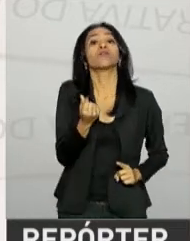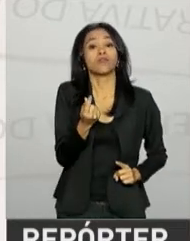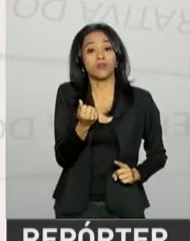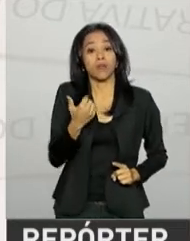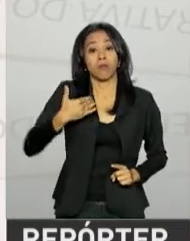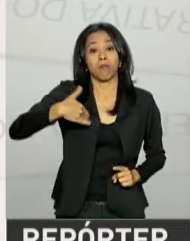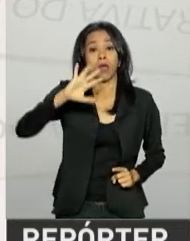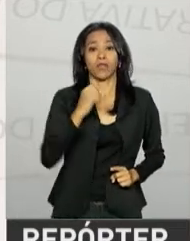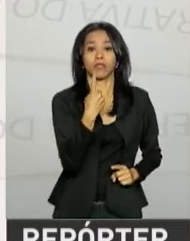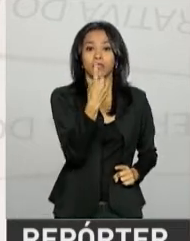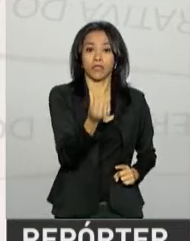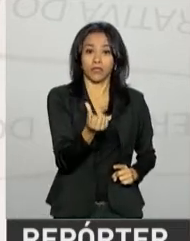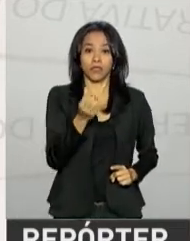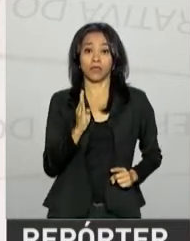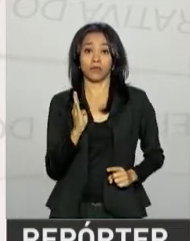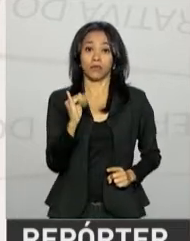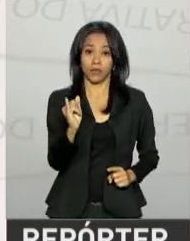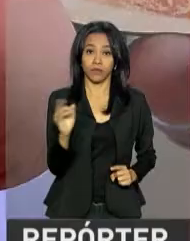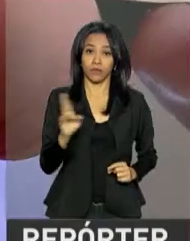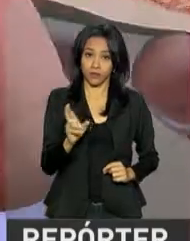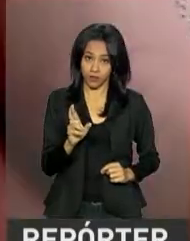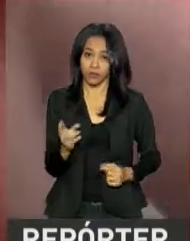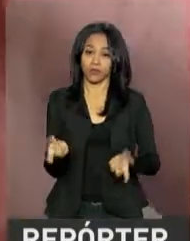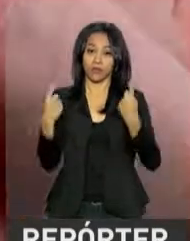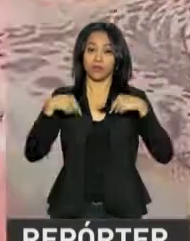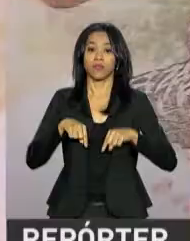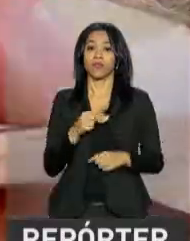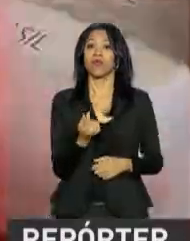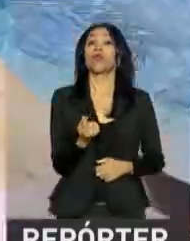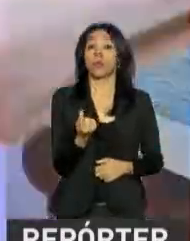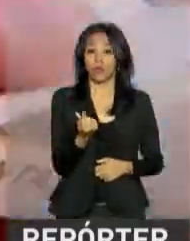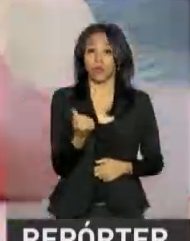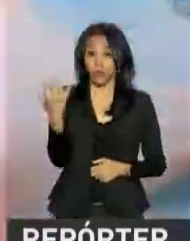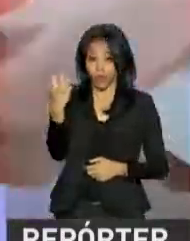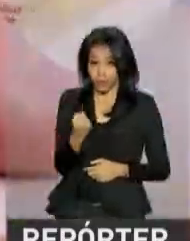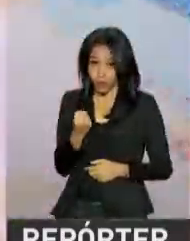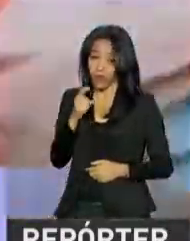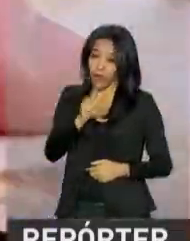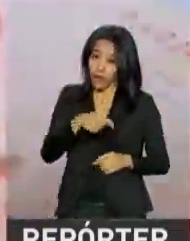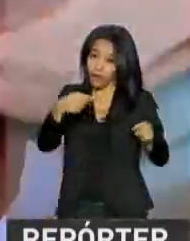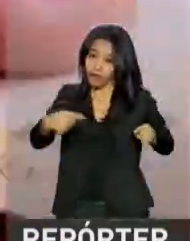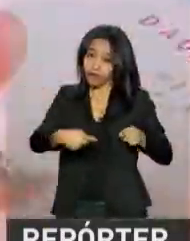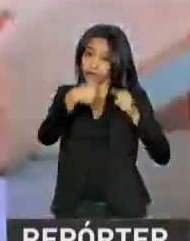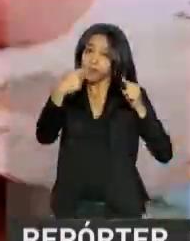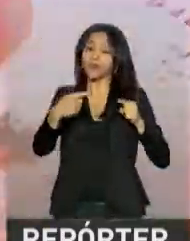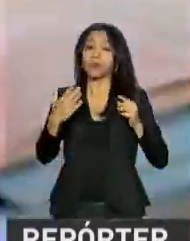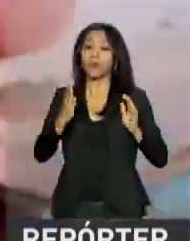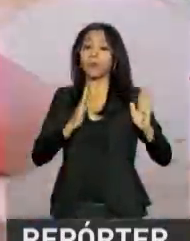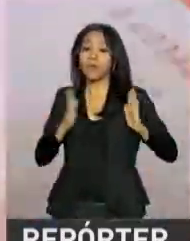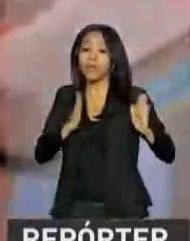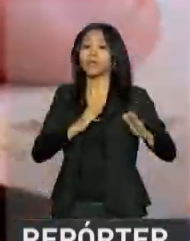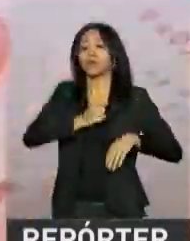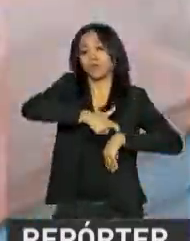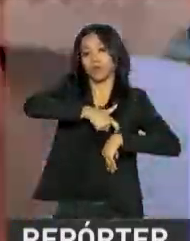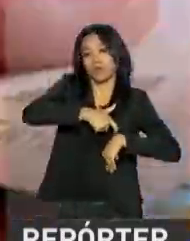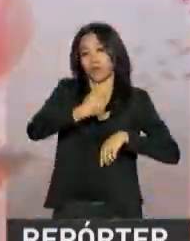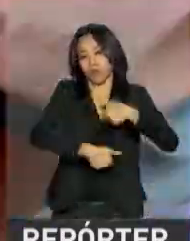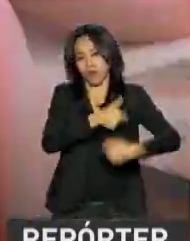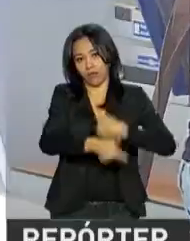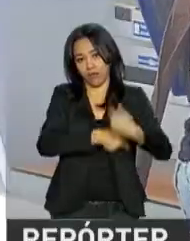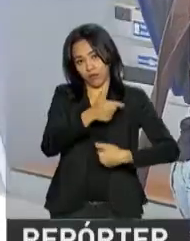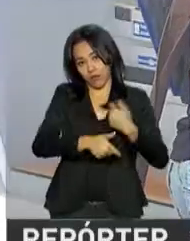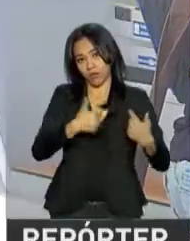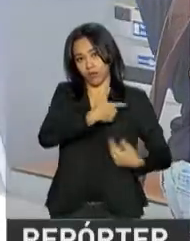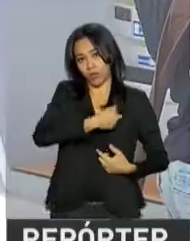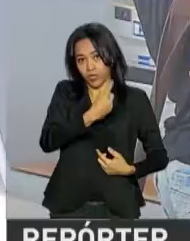de 16 bilhões de reais o valor a receber é proporcional ao tempo em que a pessoa trabalhou em 2016